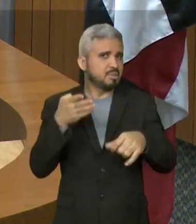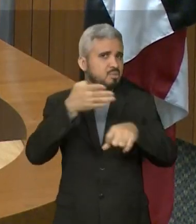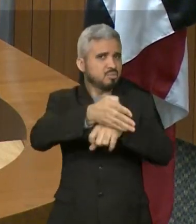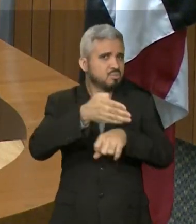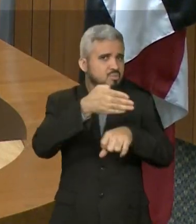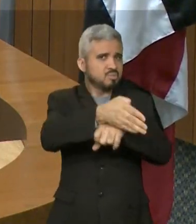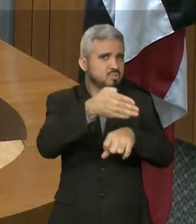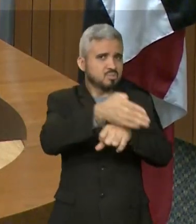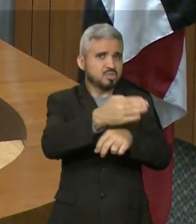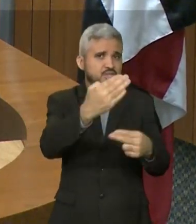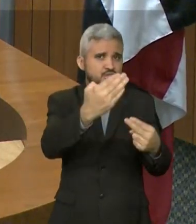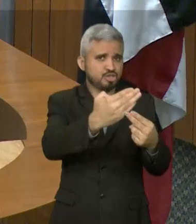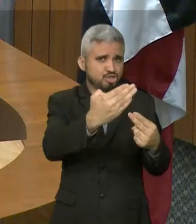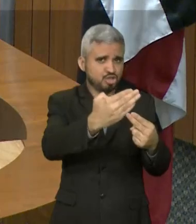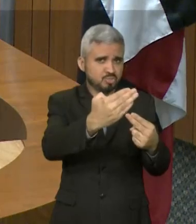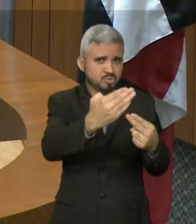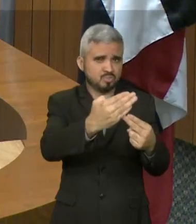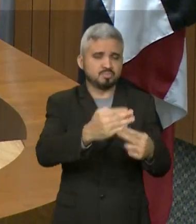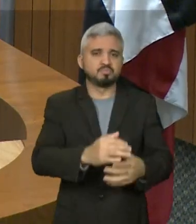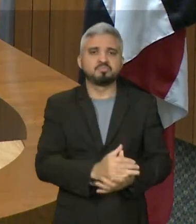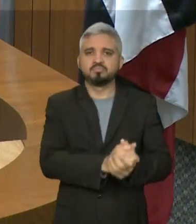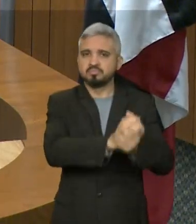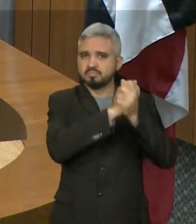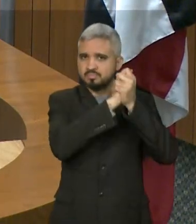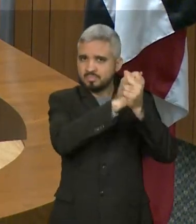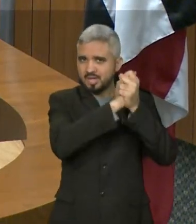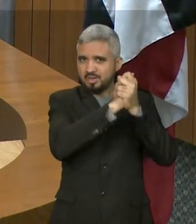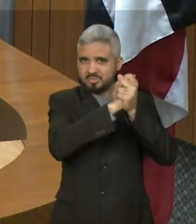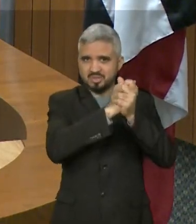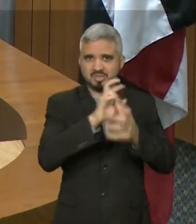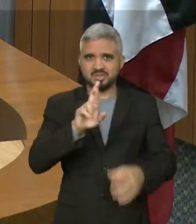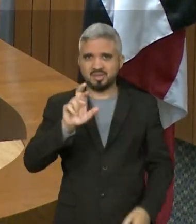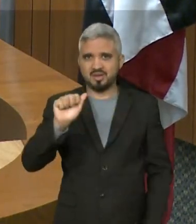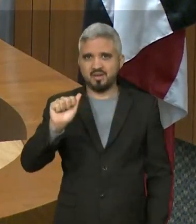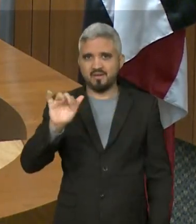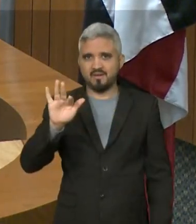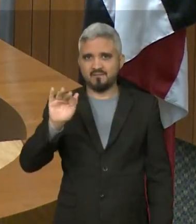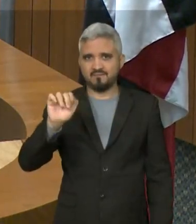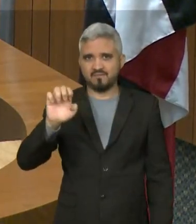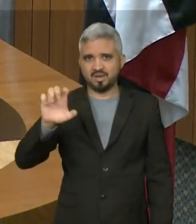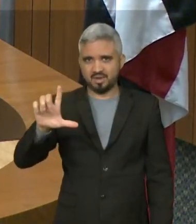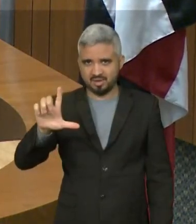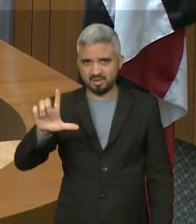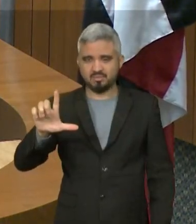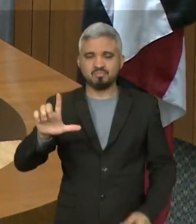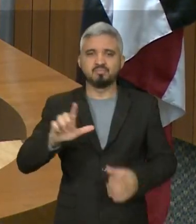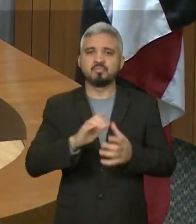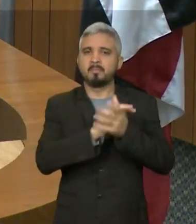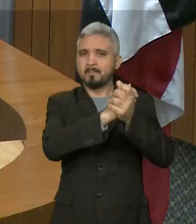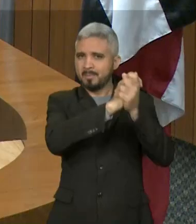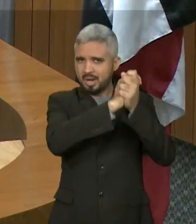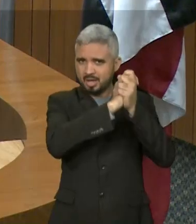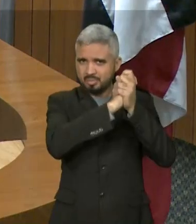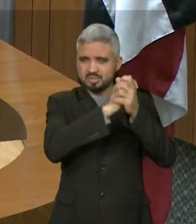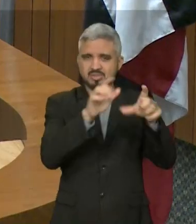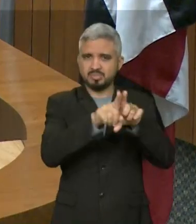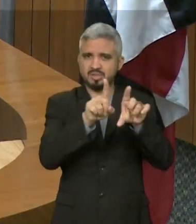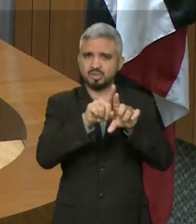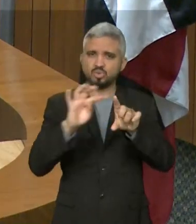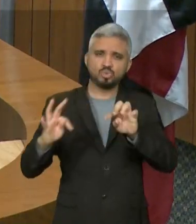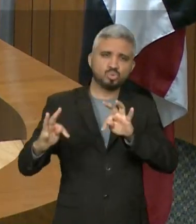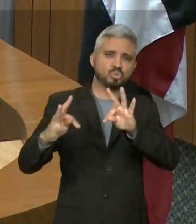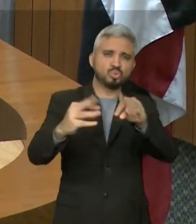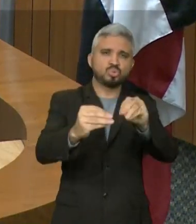Parabenizo também, em nome do Rafael, eleito prefeito de Timon, todos os prefeitos eleitos do nosso estado, em especial ao